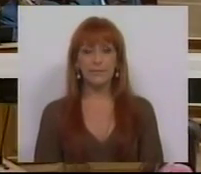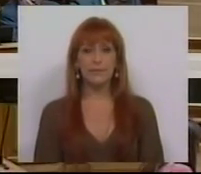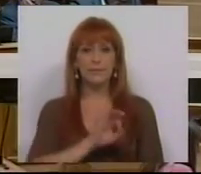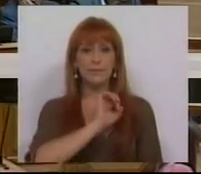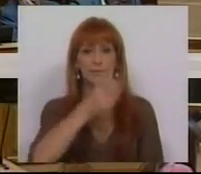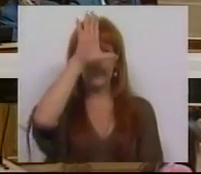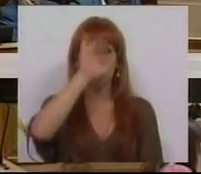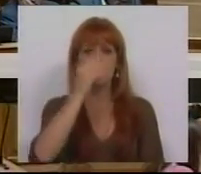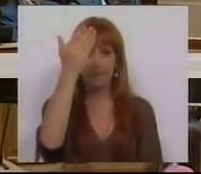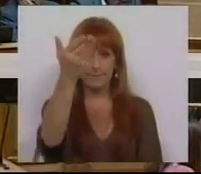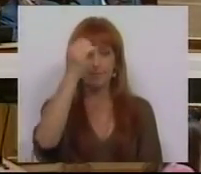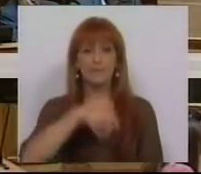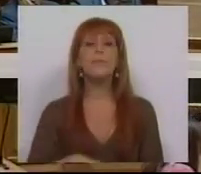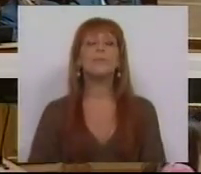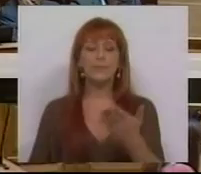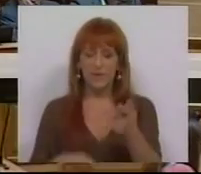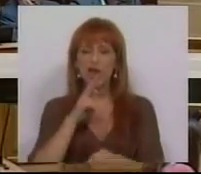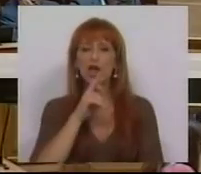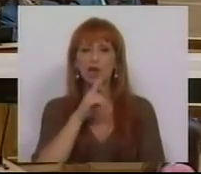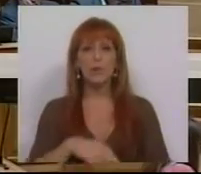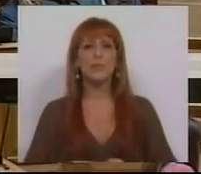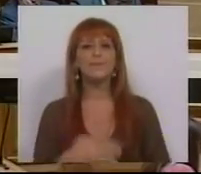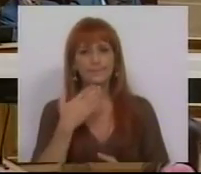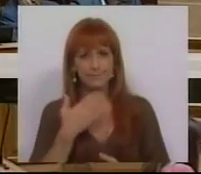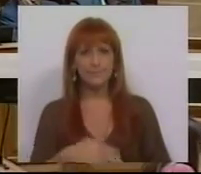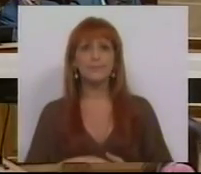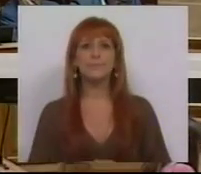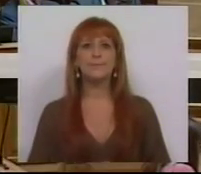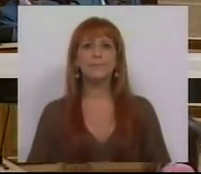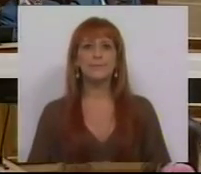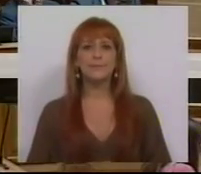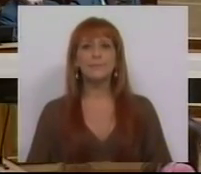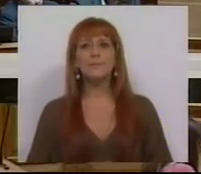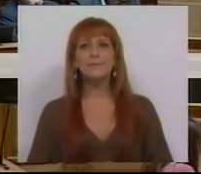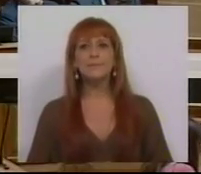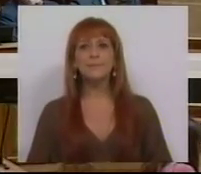Senhor Primeiro-Ministro, tem a palavra para responder, faz favor.